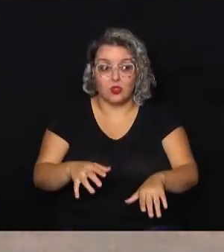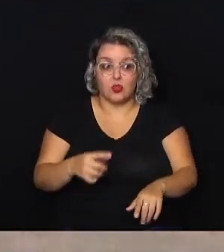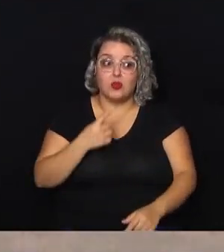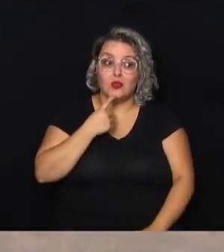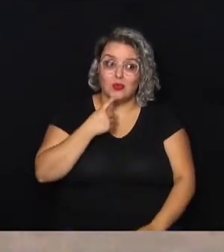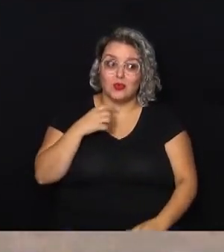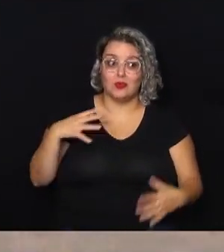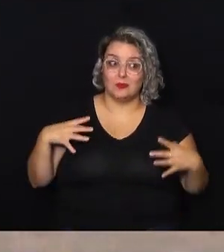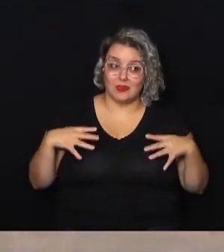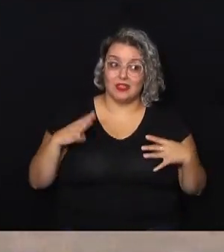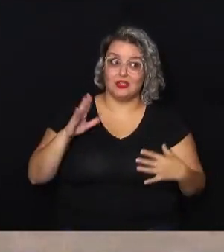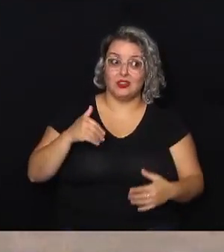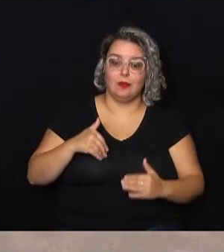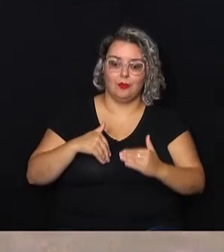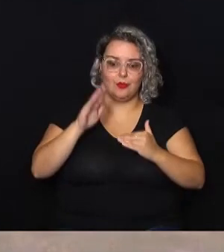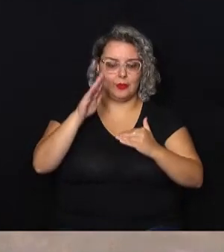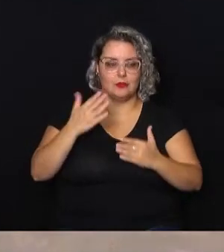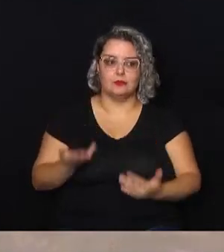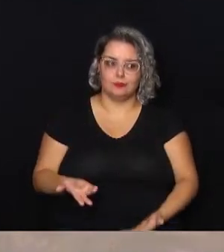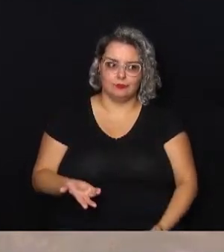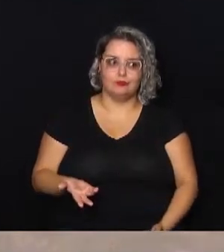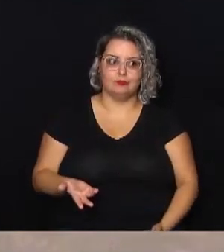batido recorde, né?